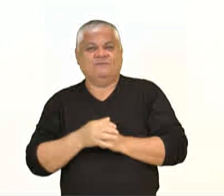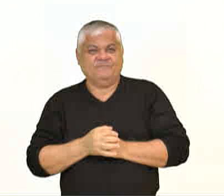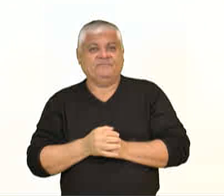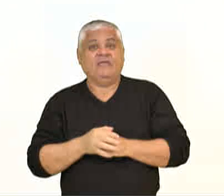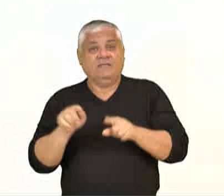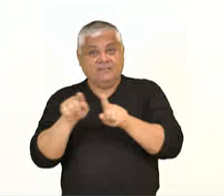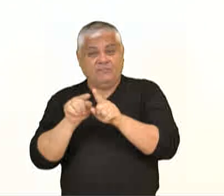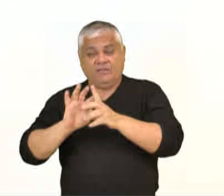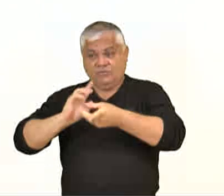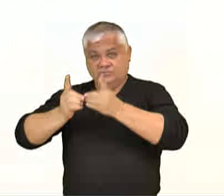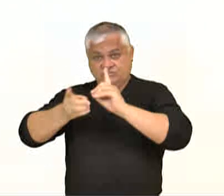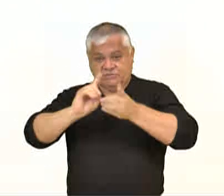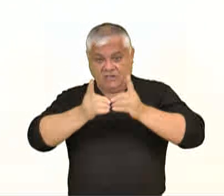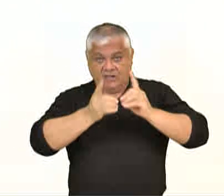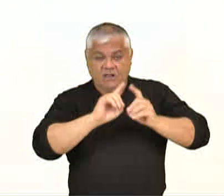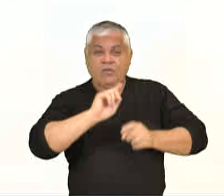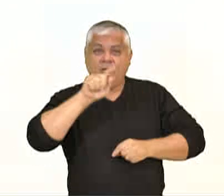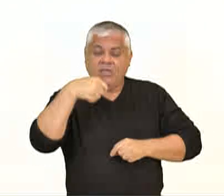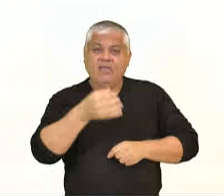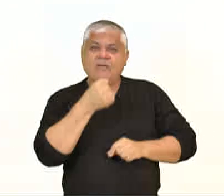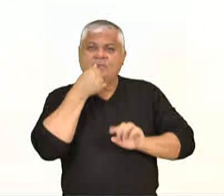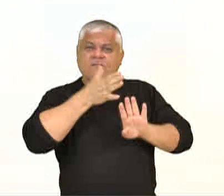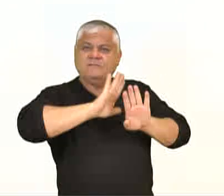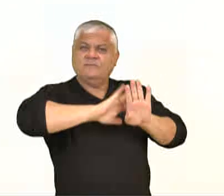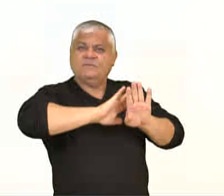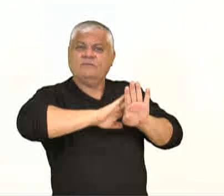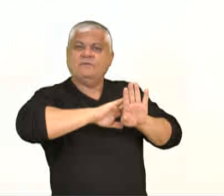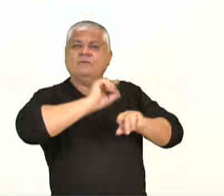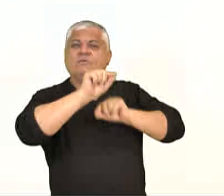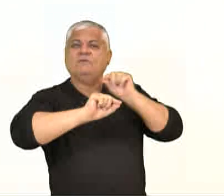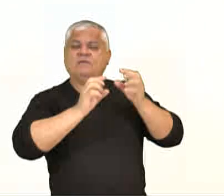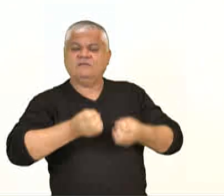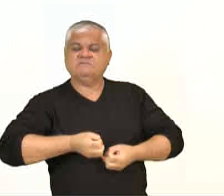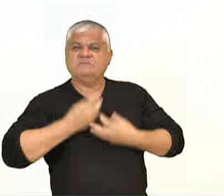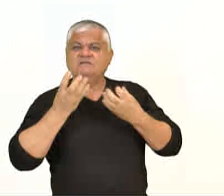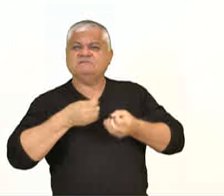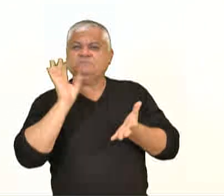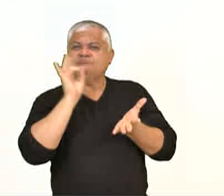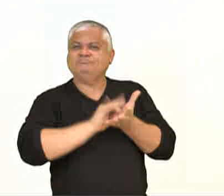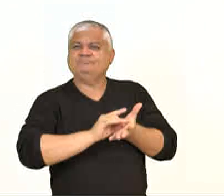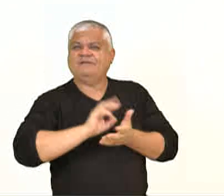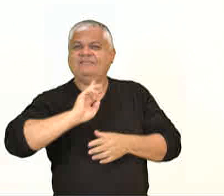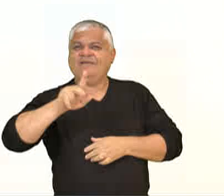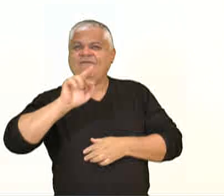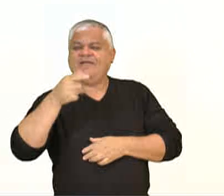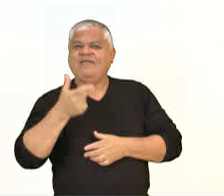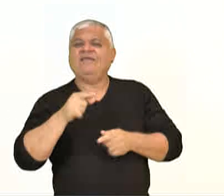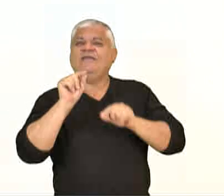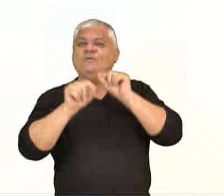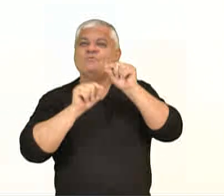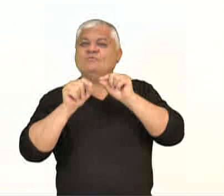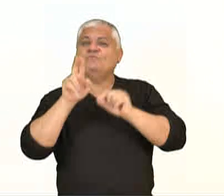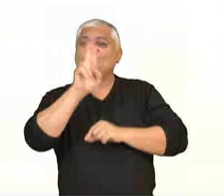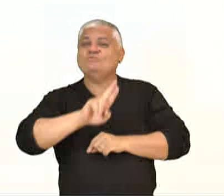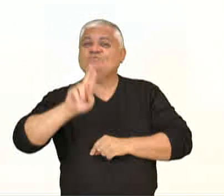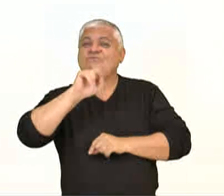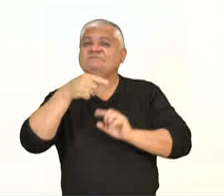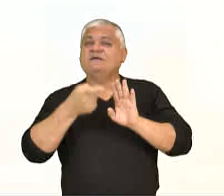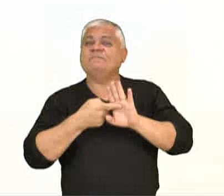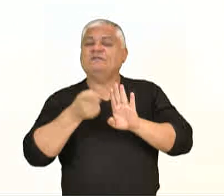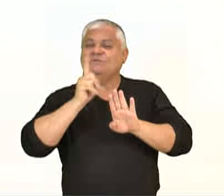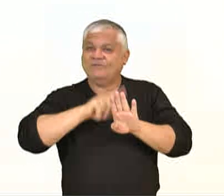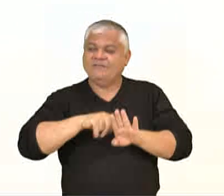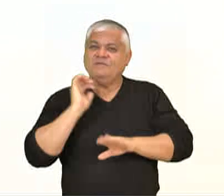O diálogo aqui é subversivo, pois deforma a expressão original, corrente. Note-se ainda a